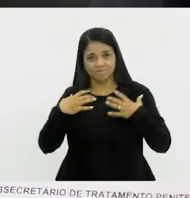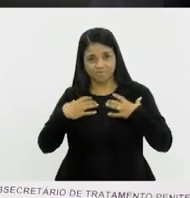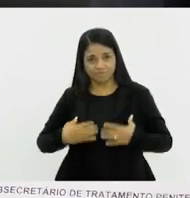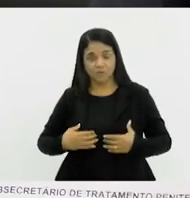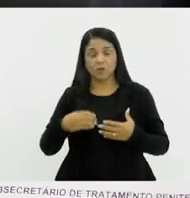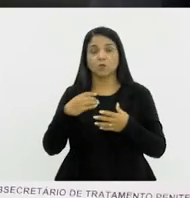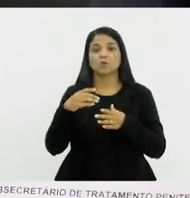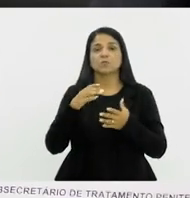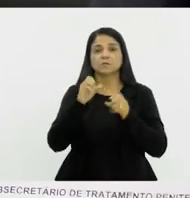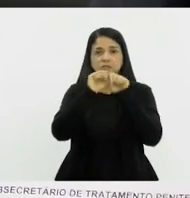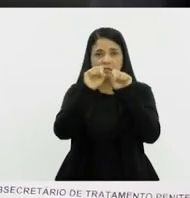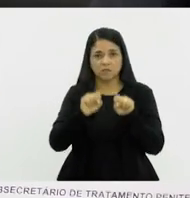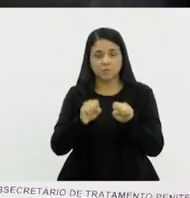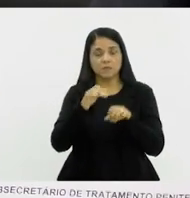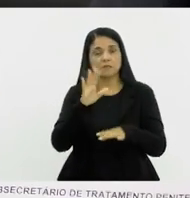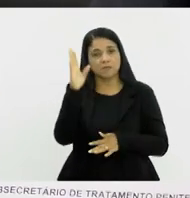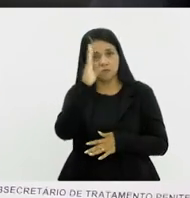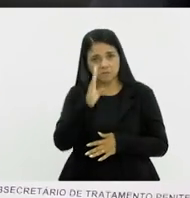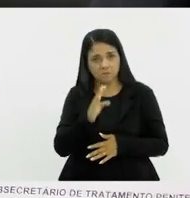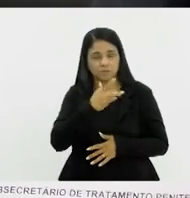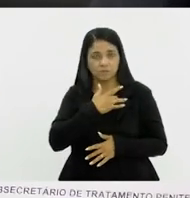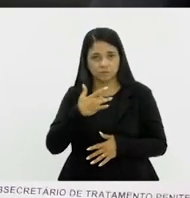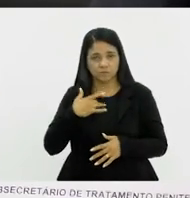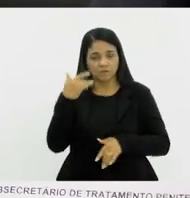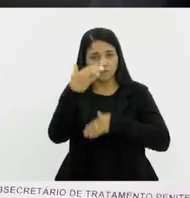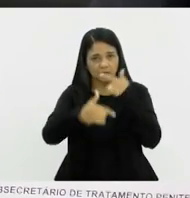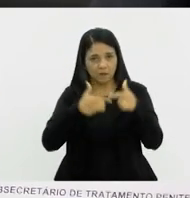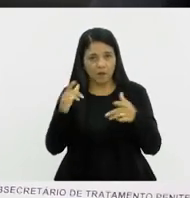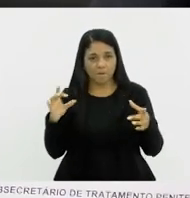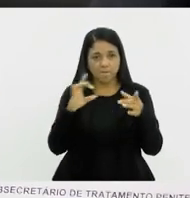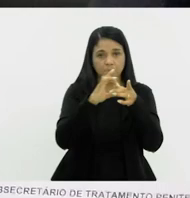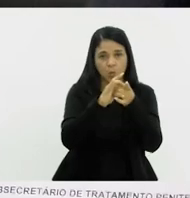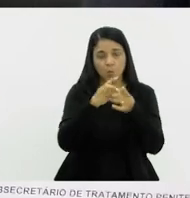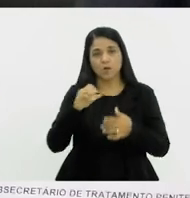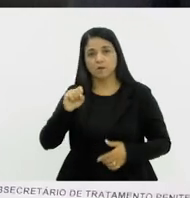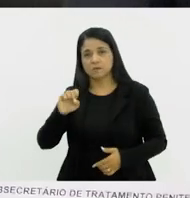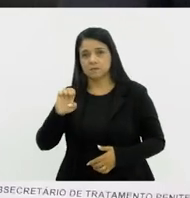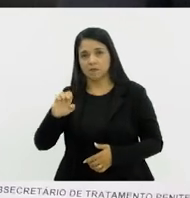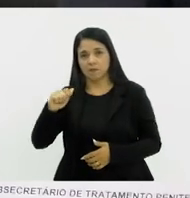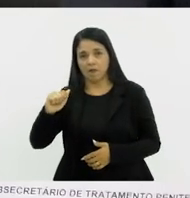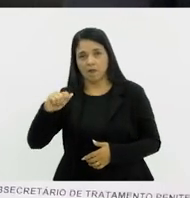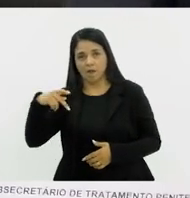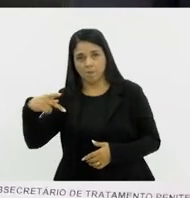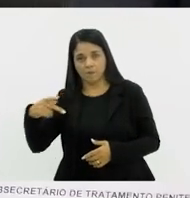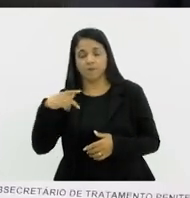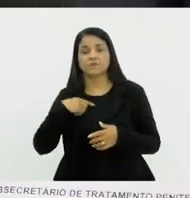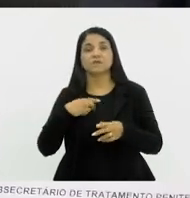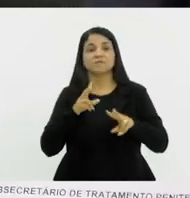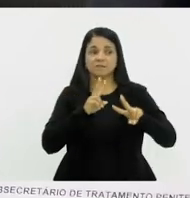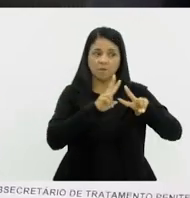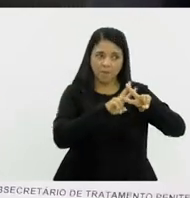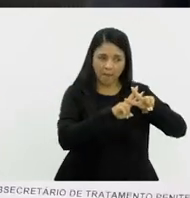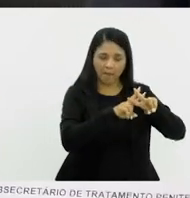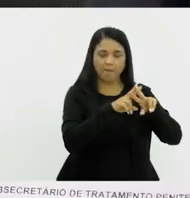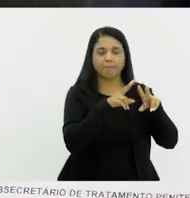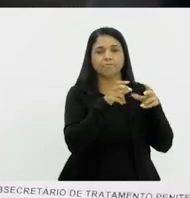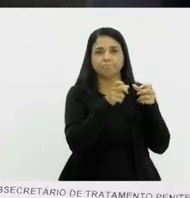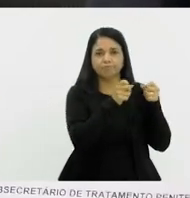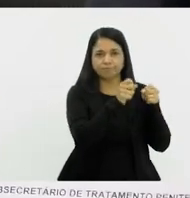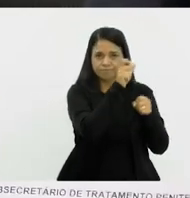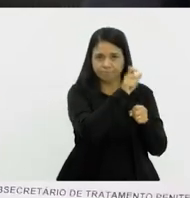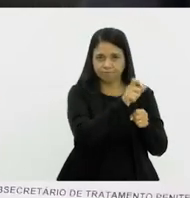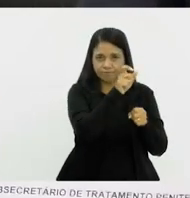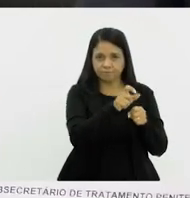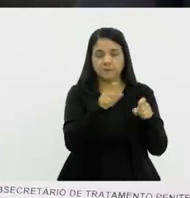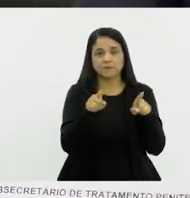Saúde vai trabalhar junto com a SEAP, pela Comissão de Privado de Saúde e Liberdade, junto com a deputada Mata